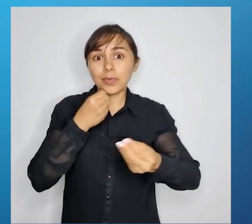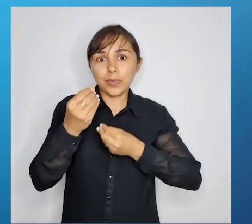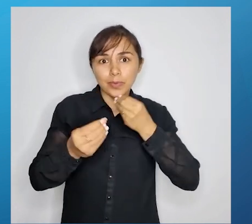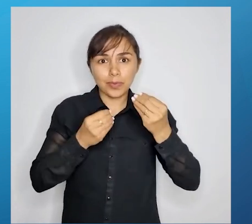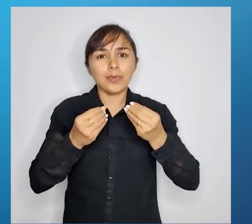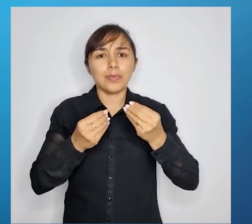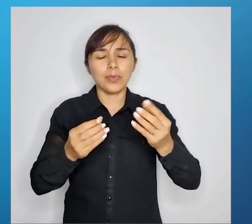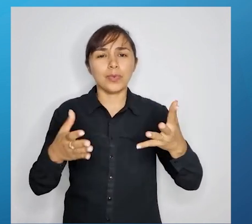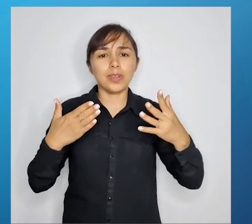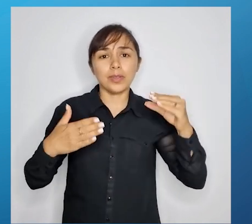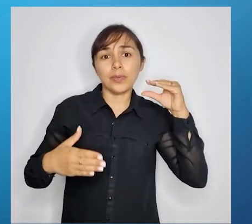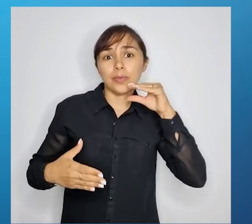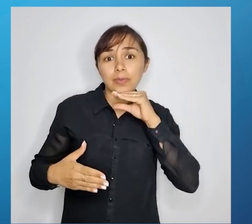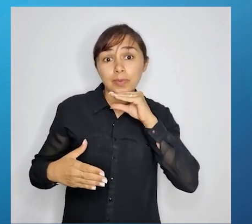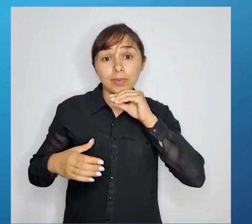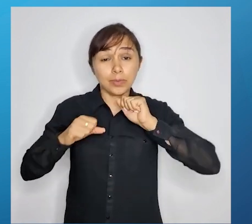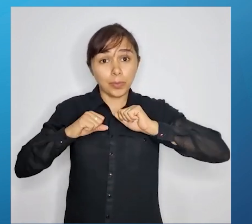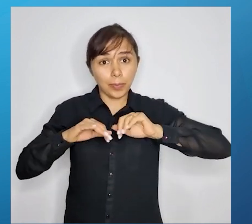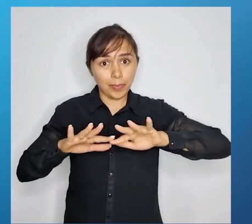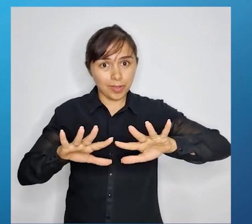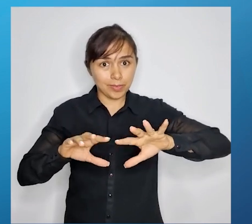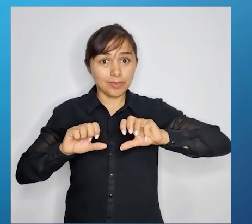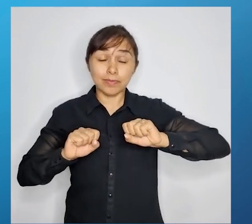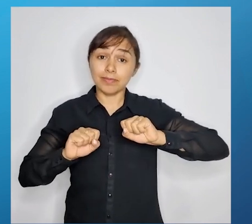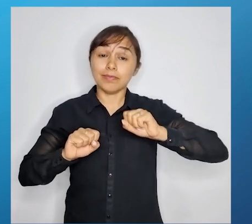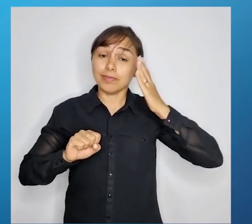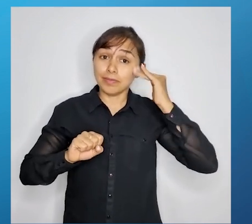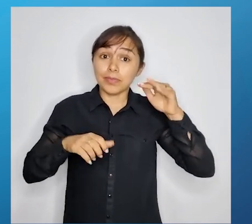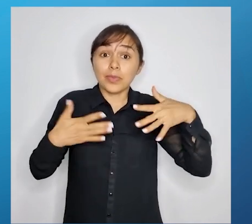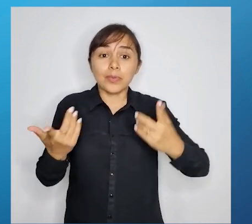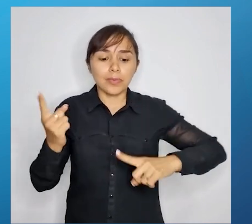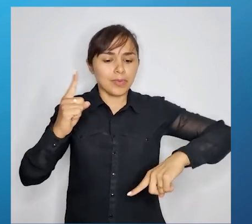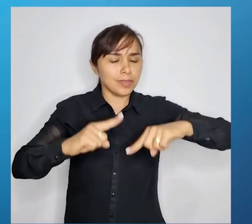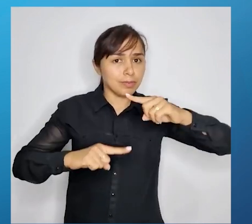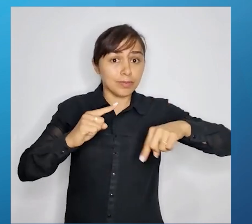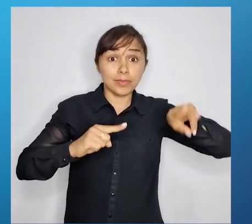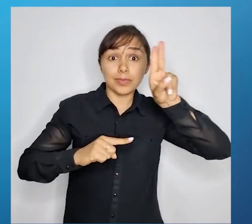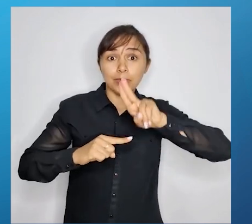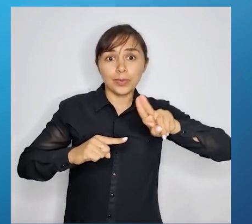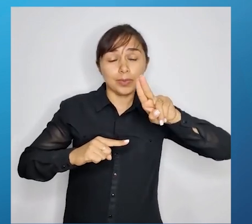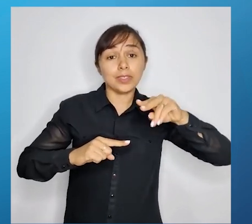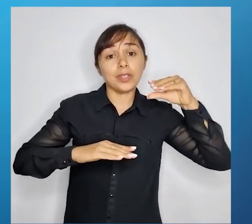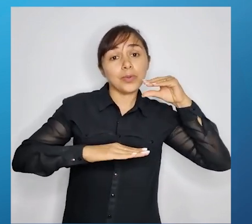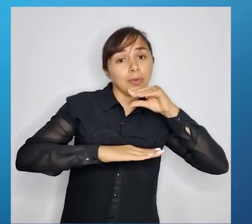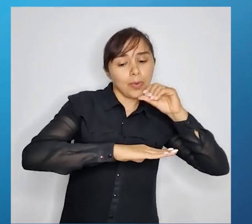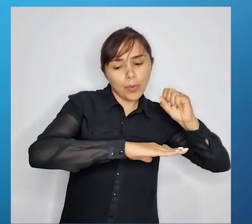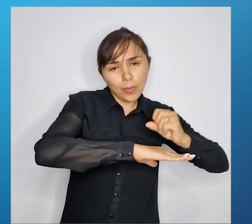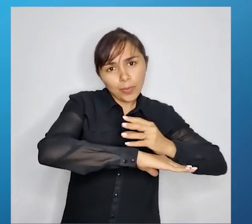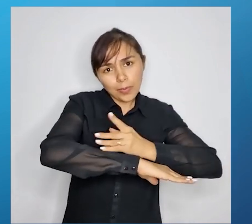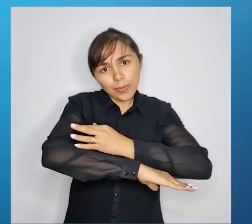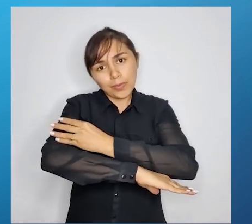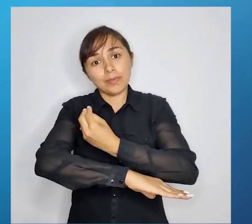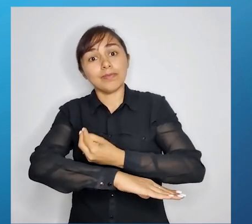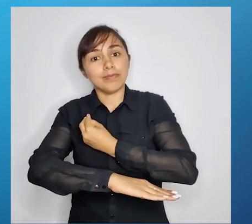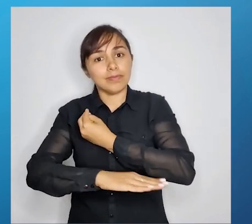calor para justificar a utilização de determinados materiais, condutores e isolantes na vida